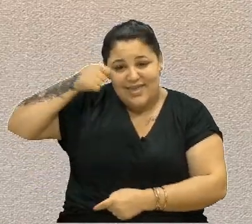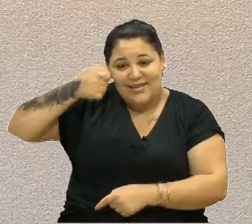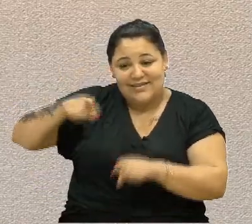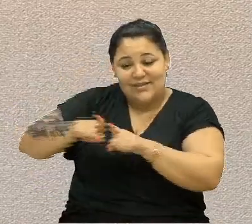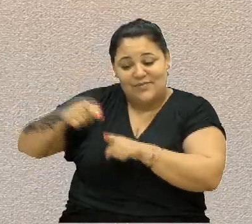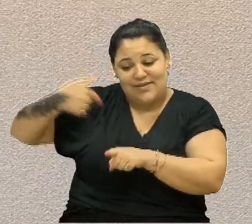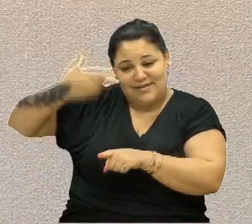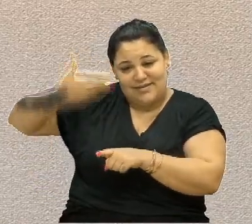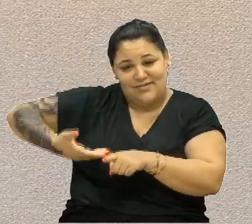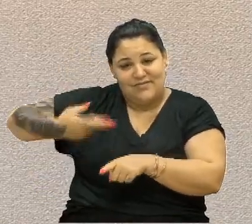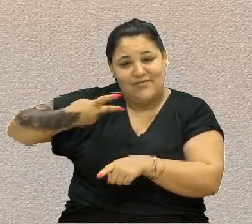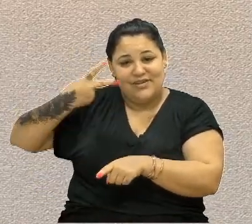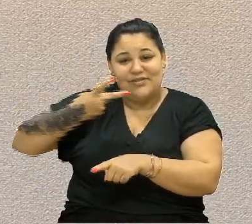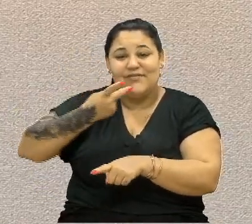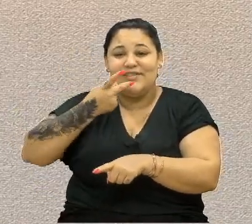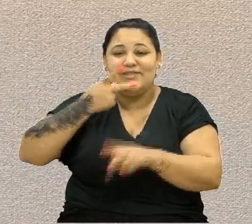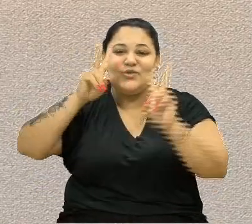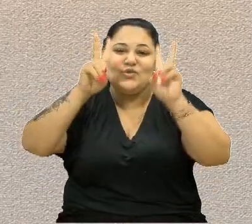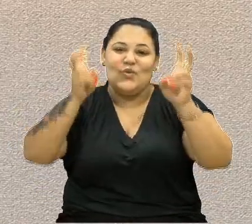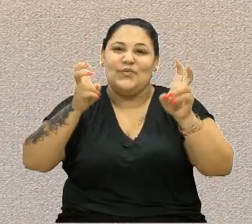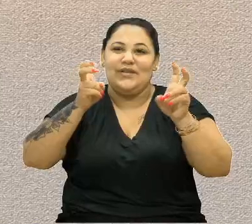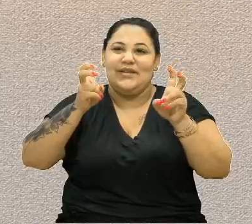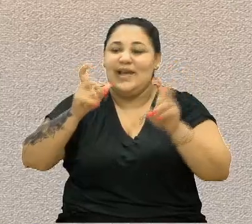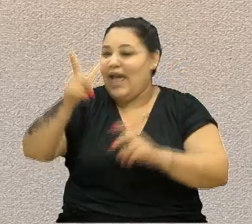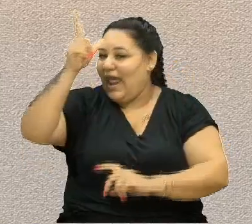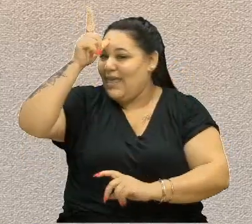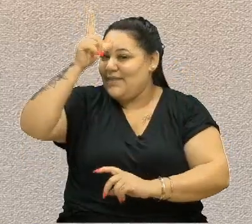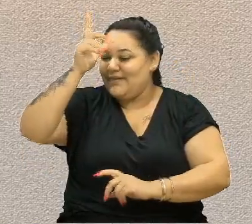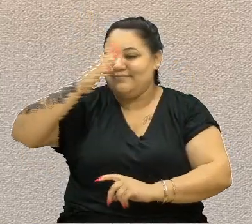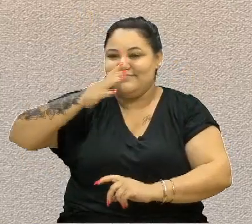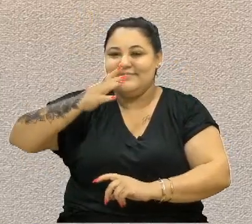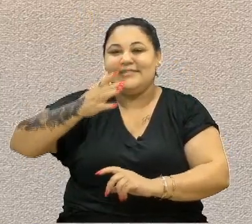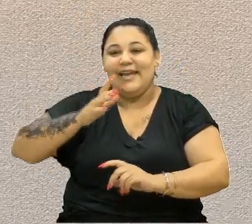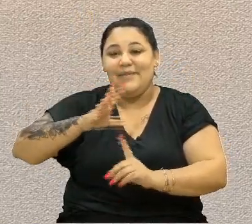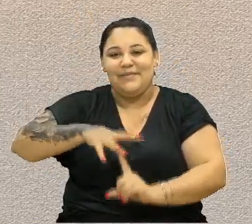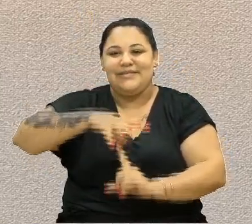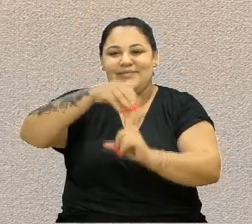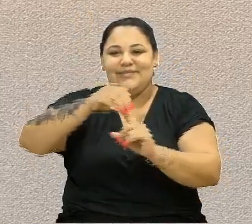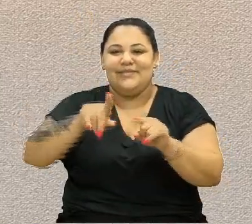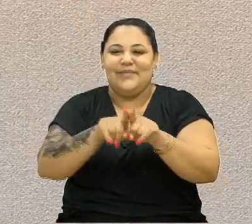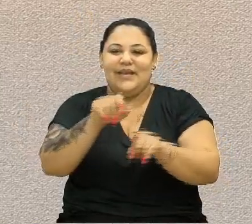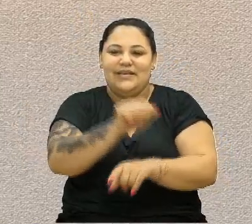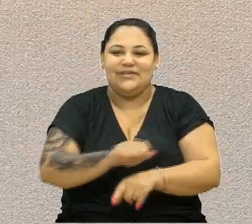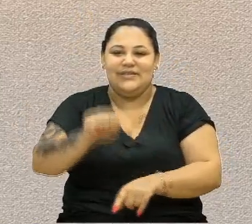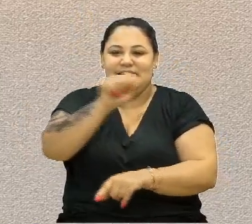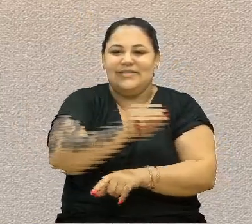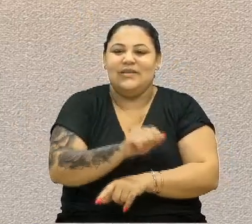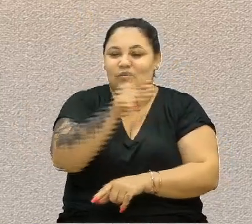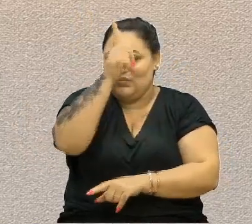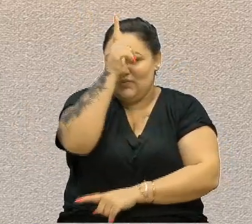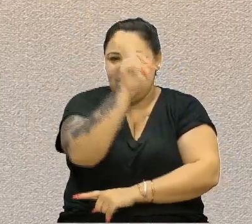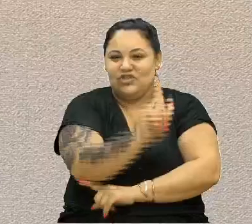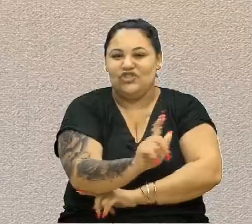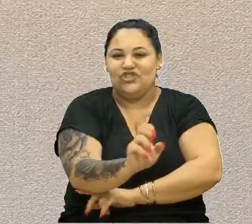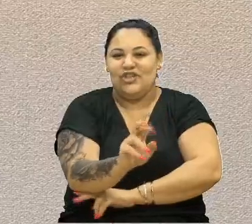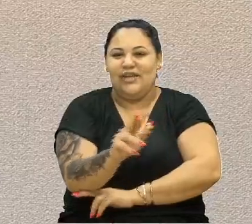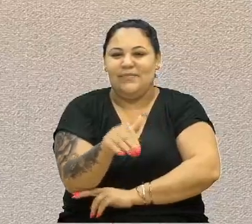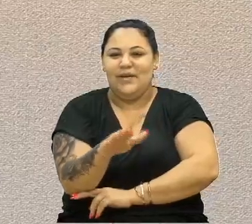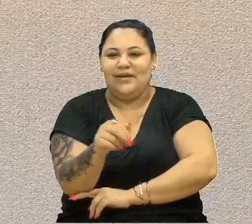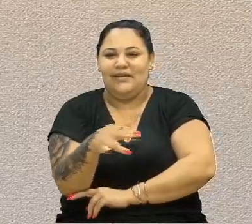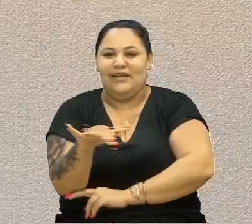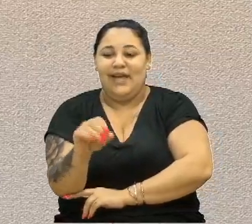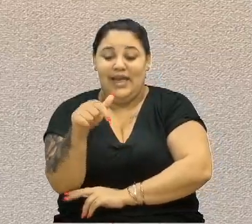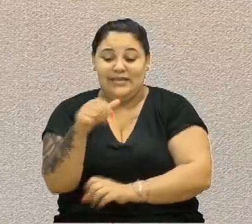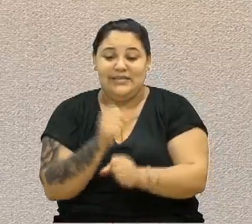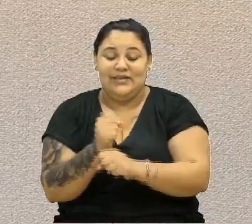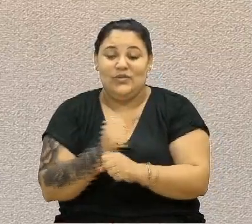vereador abordando a questão dos alemães e principalmente da Associação Germânica aqui, que este ano, né,